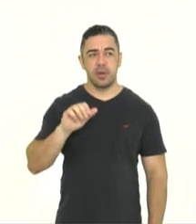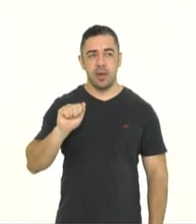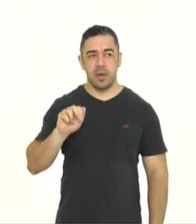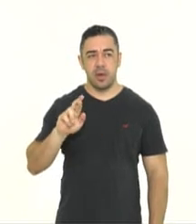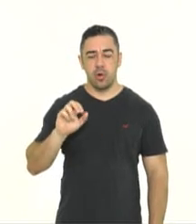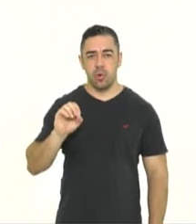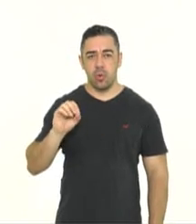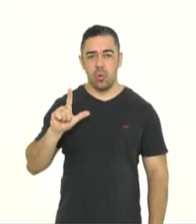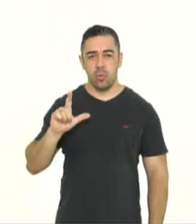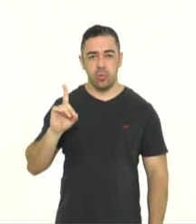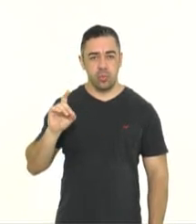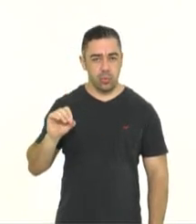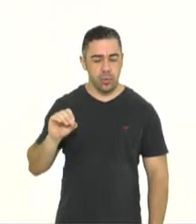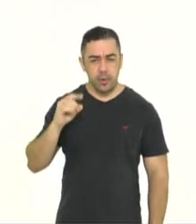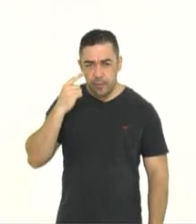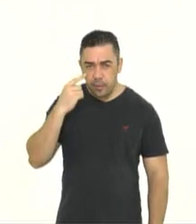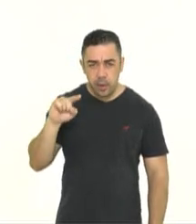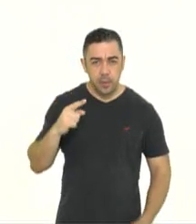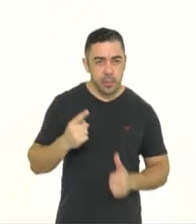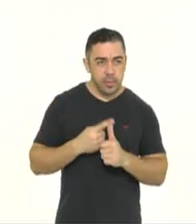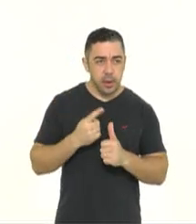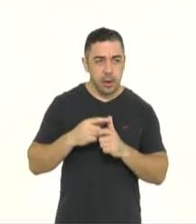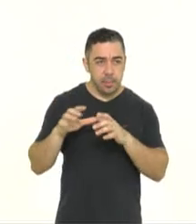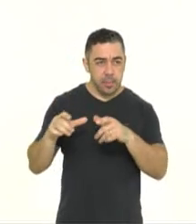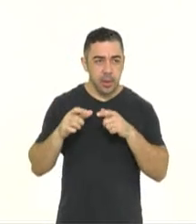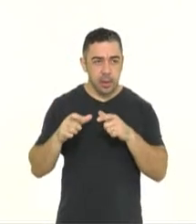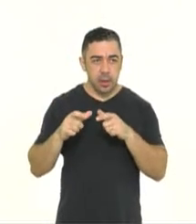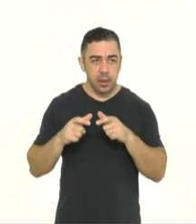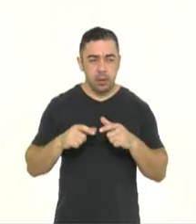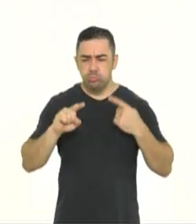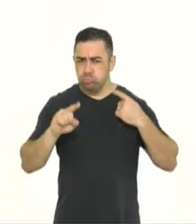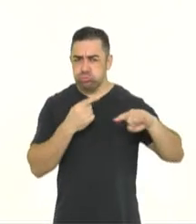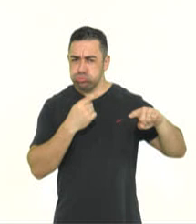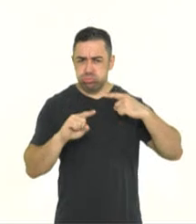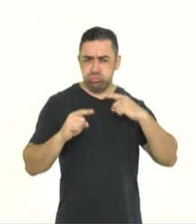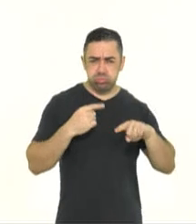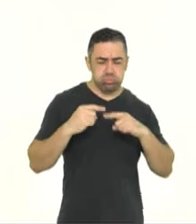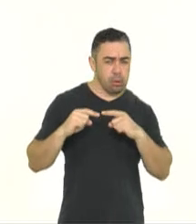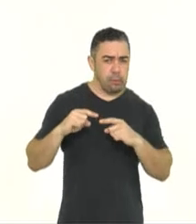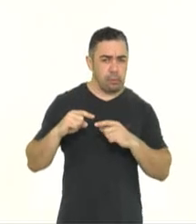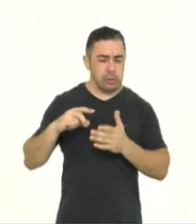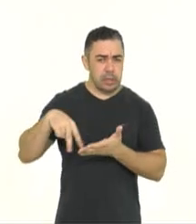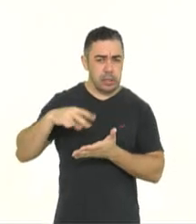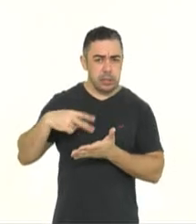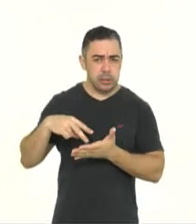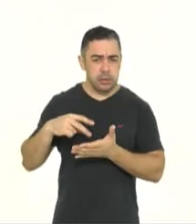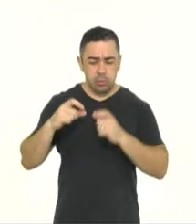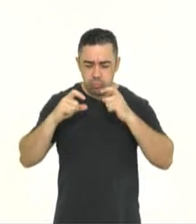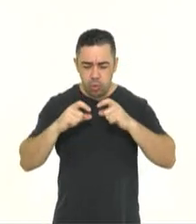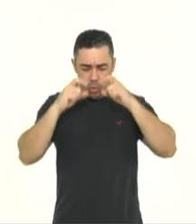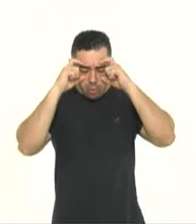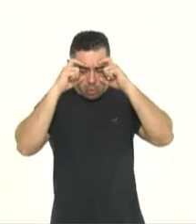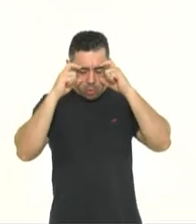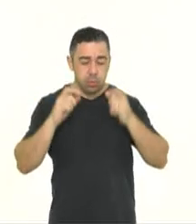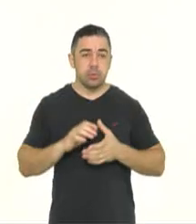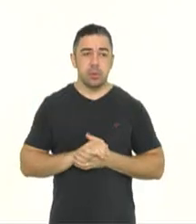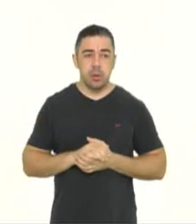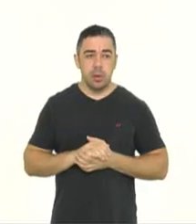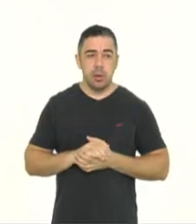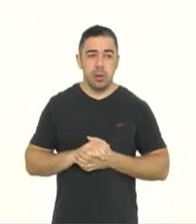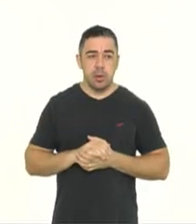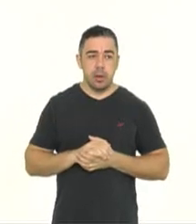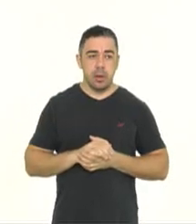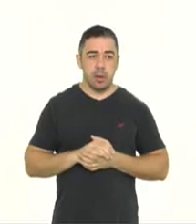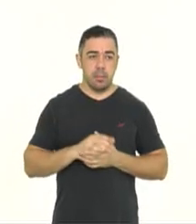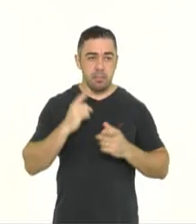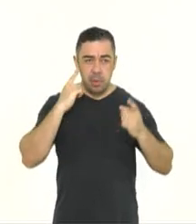estão pegando ali algo que parece um disco, dançando, muito animado, de óculos escuros, né? E parece que está